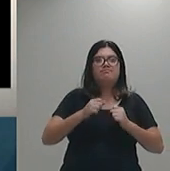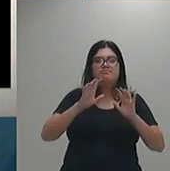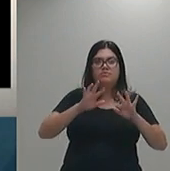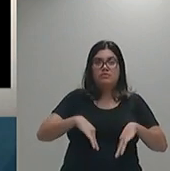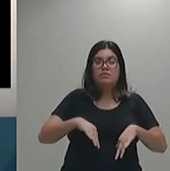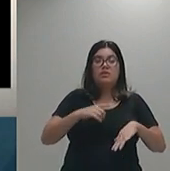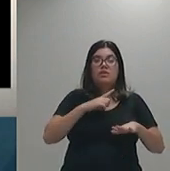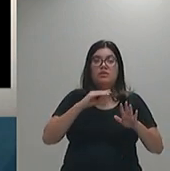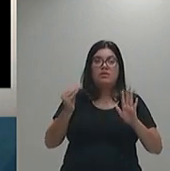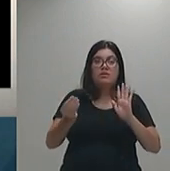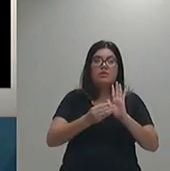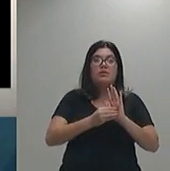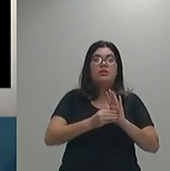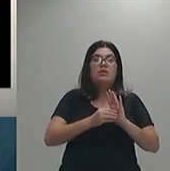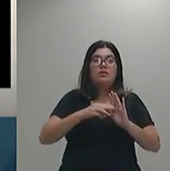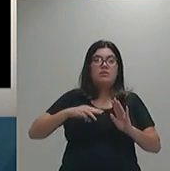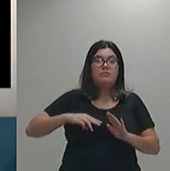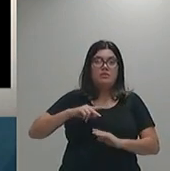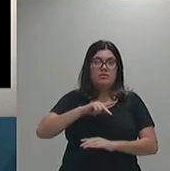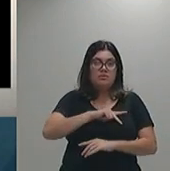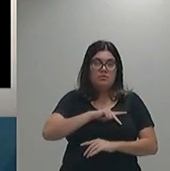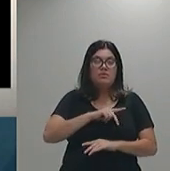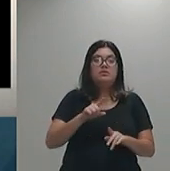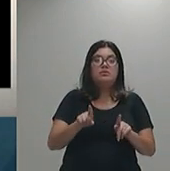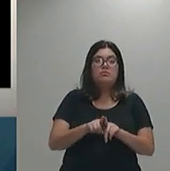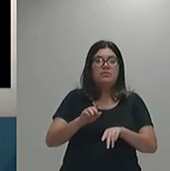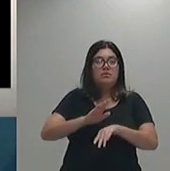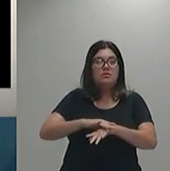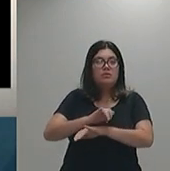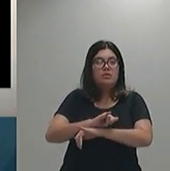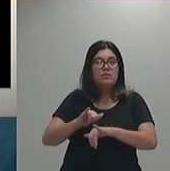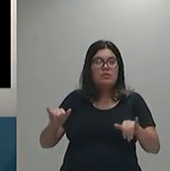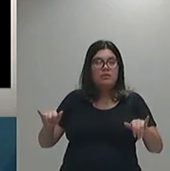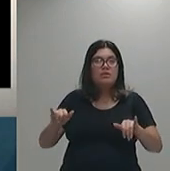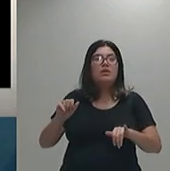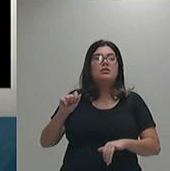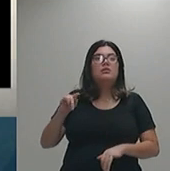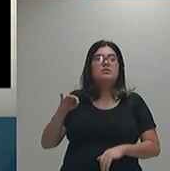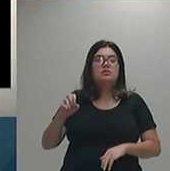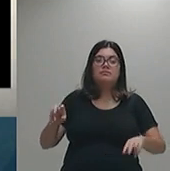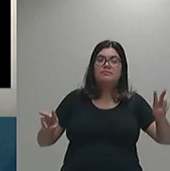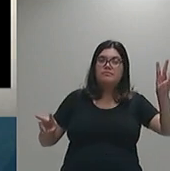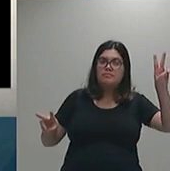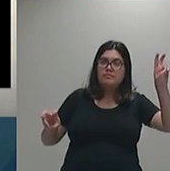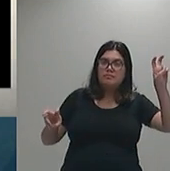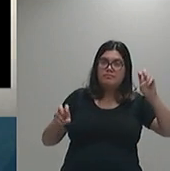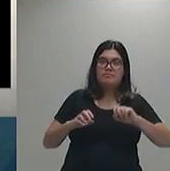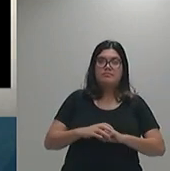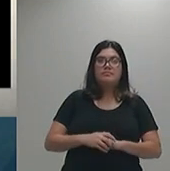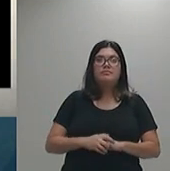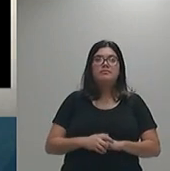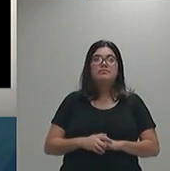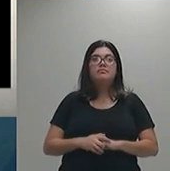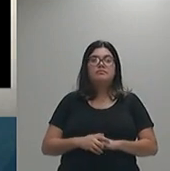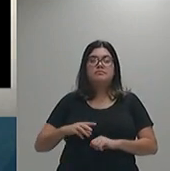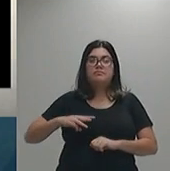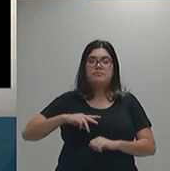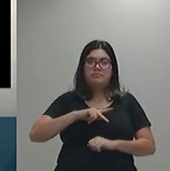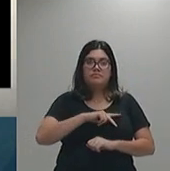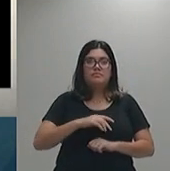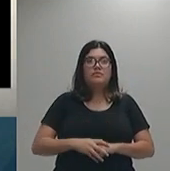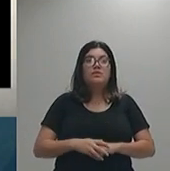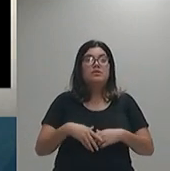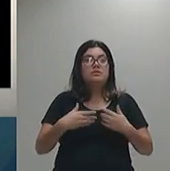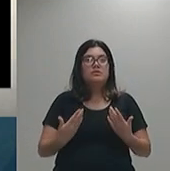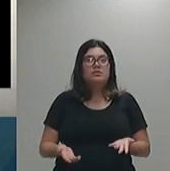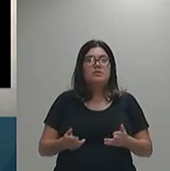parecer do Ministério Público de um trecho da manifestação da anec abro "em relação ao parecer do Ministério Público portanto em